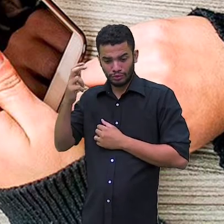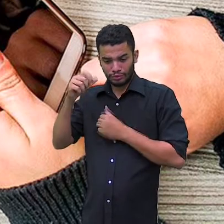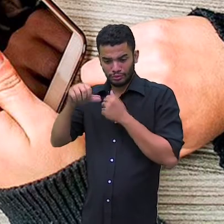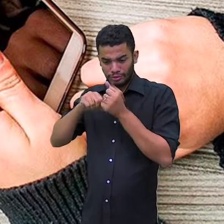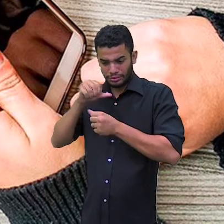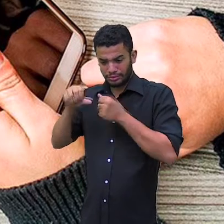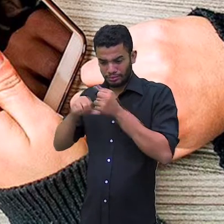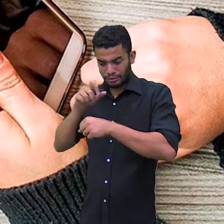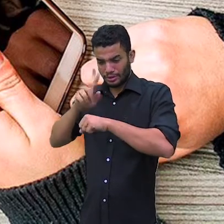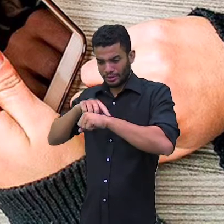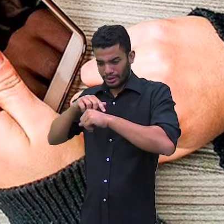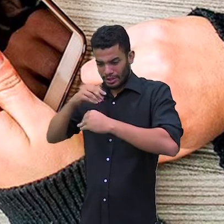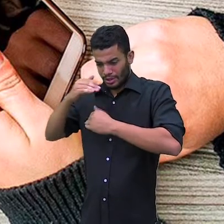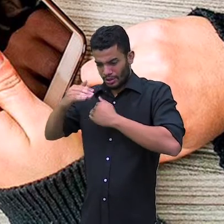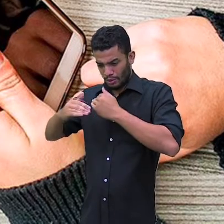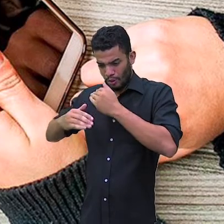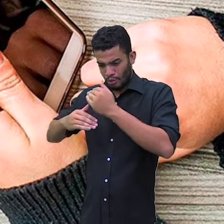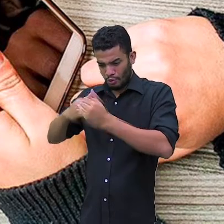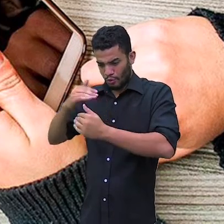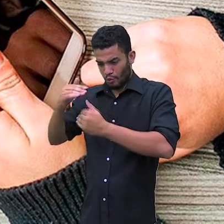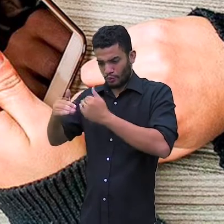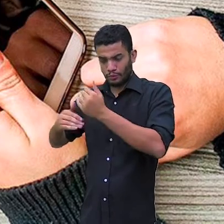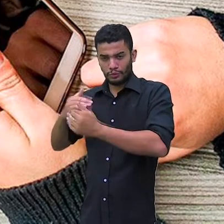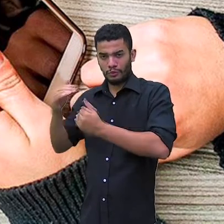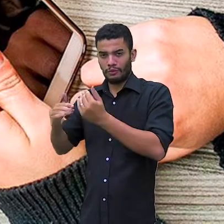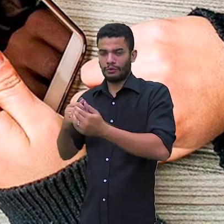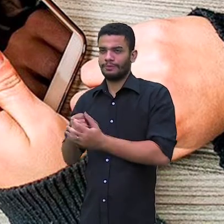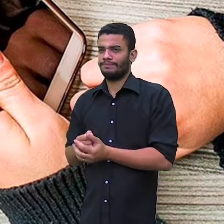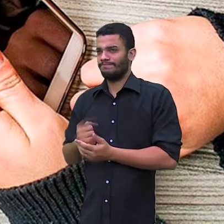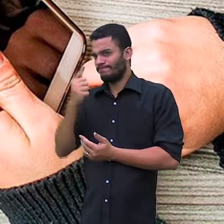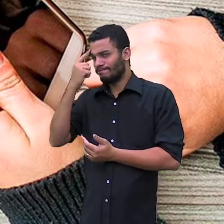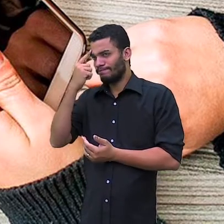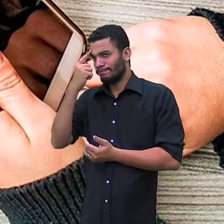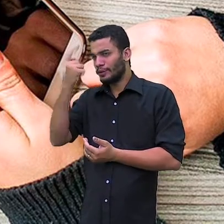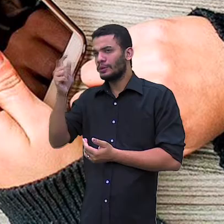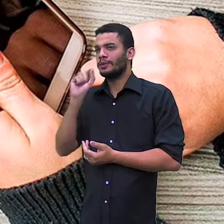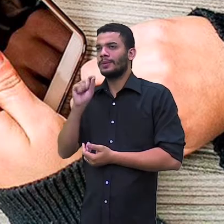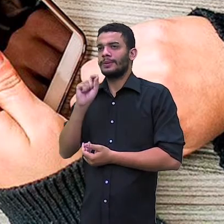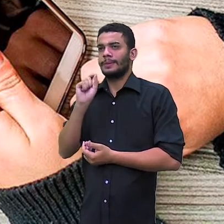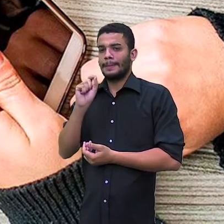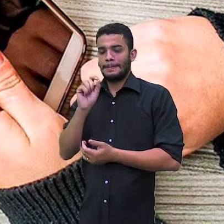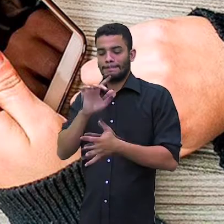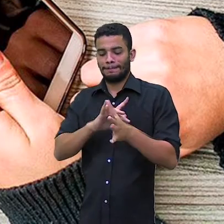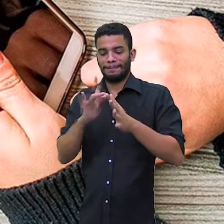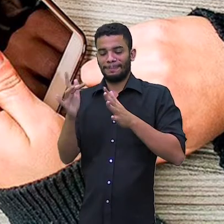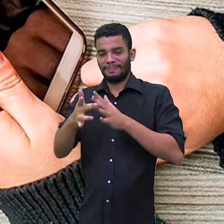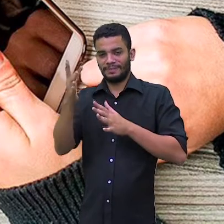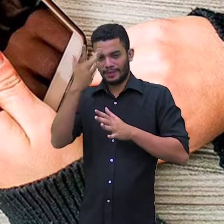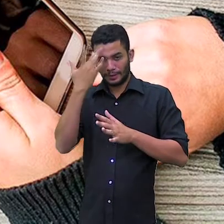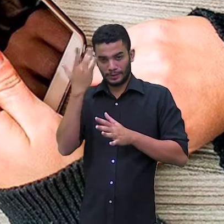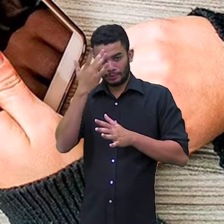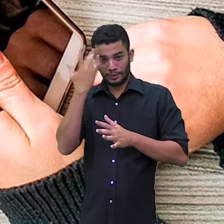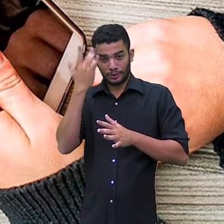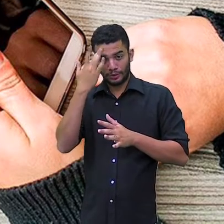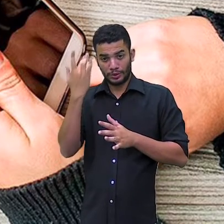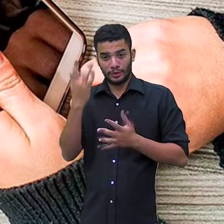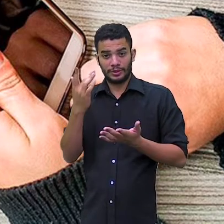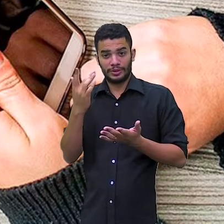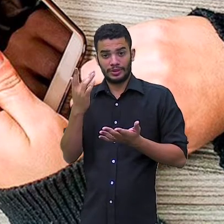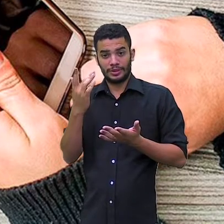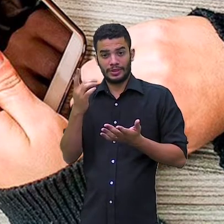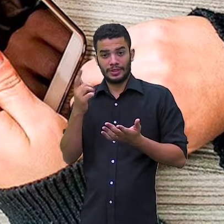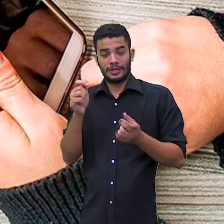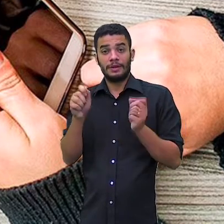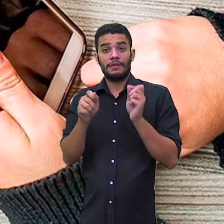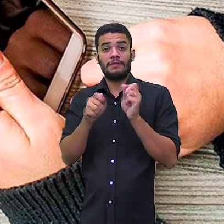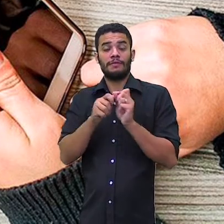preocupa. Acredito que as redes sociais foram criadas para que nós tivéssemos mais